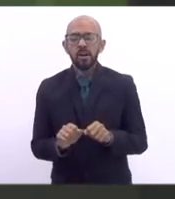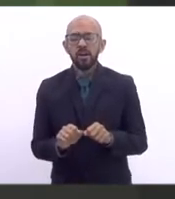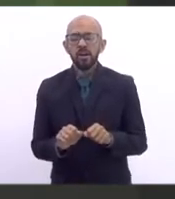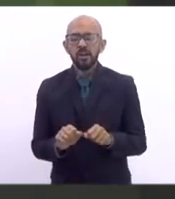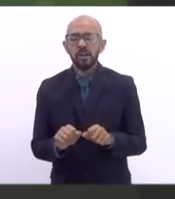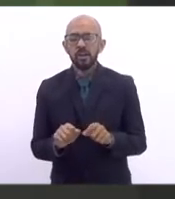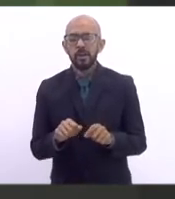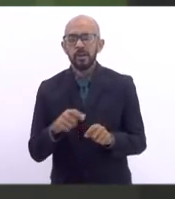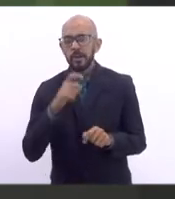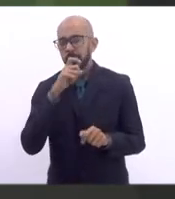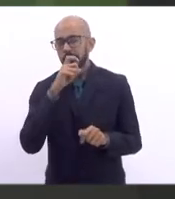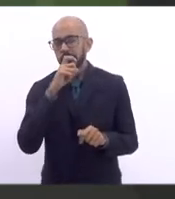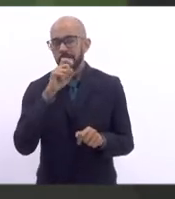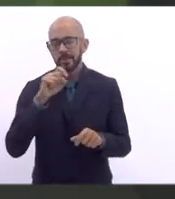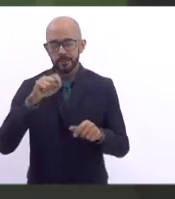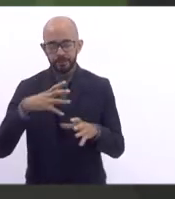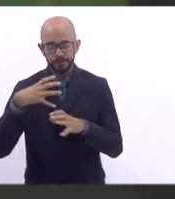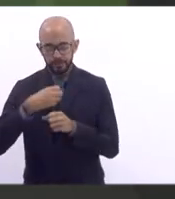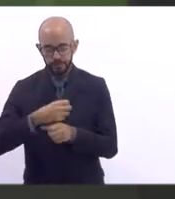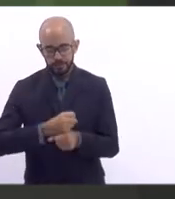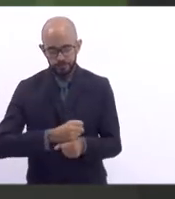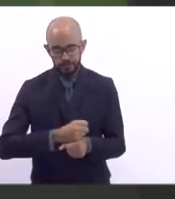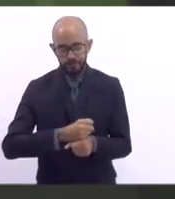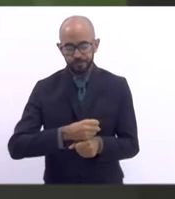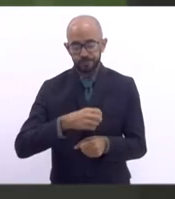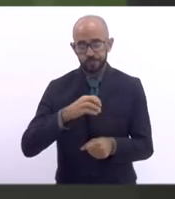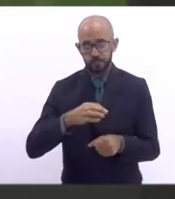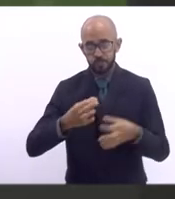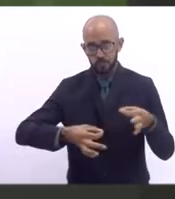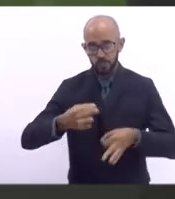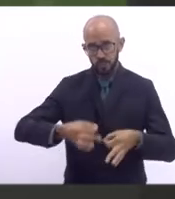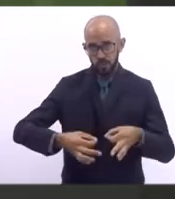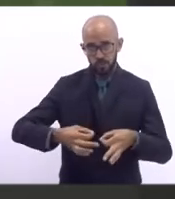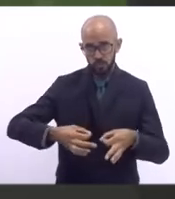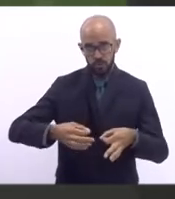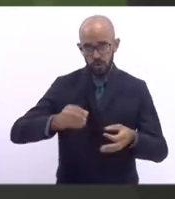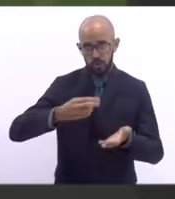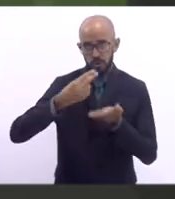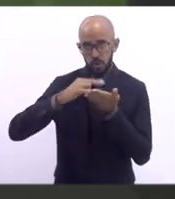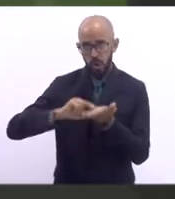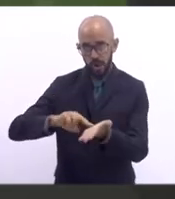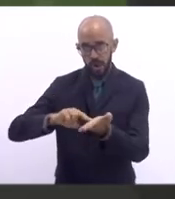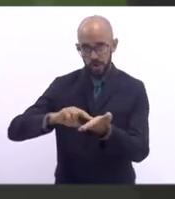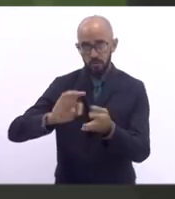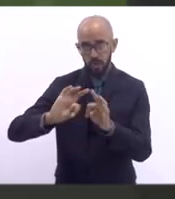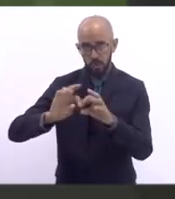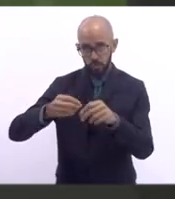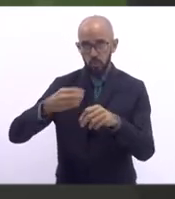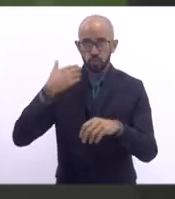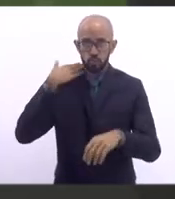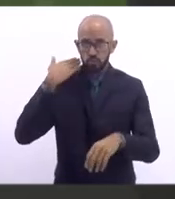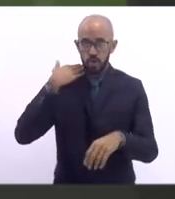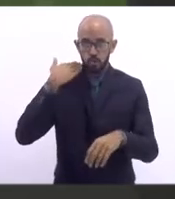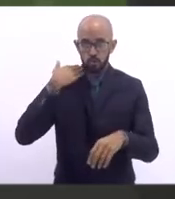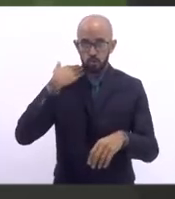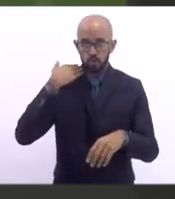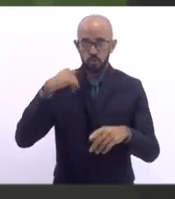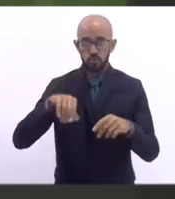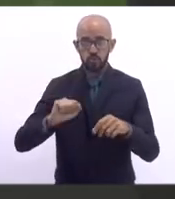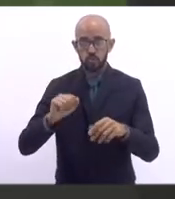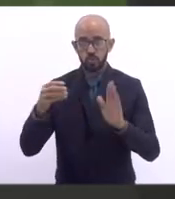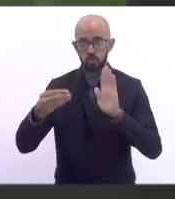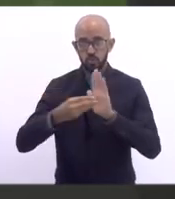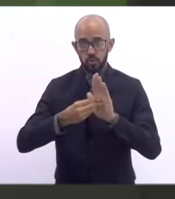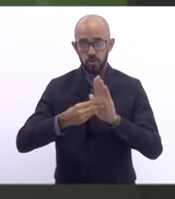uma circularização tribunal me mandou carta para todas as instituições credores inclusive